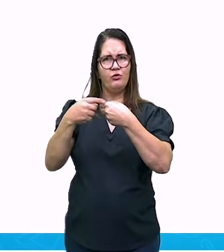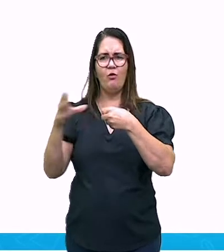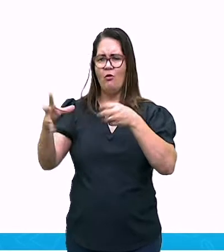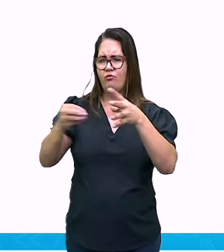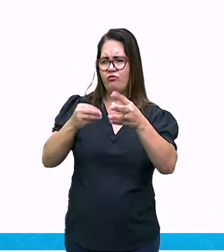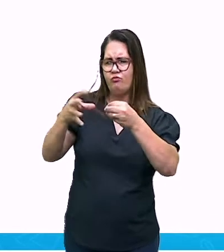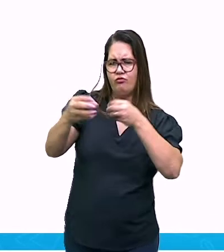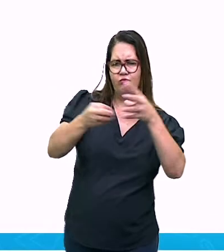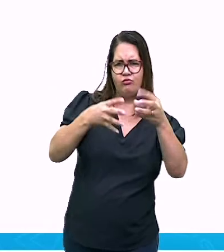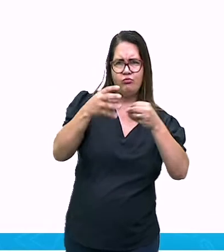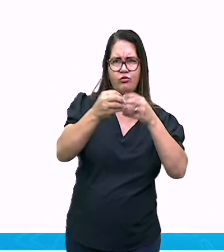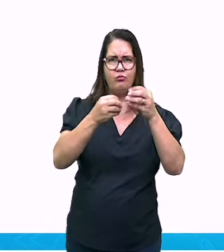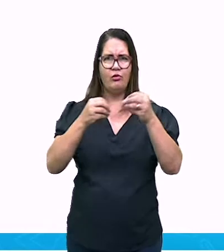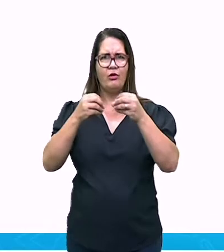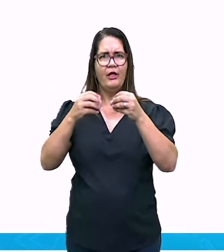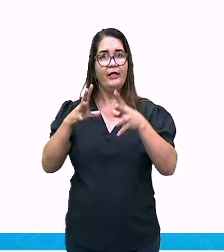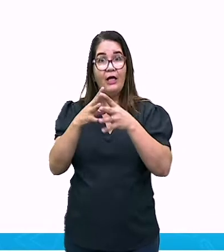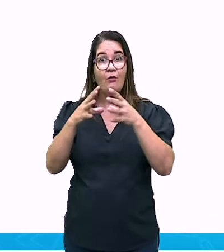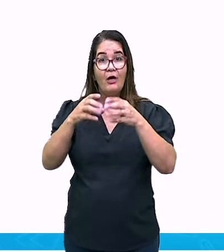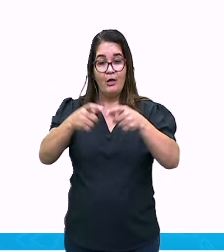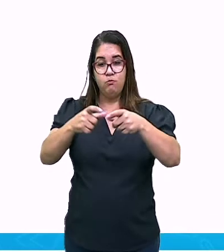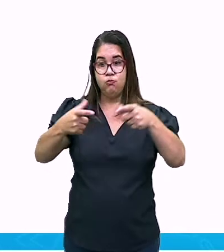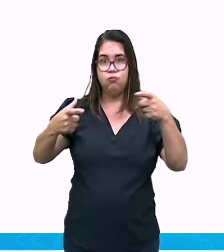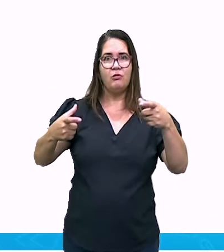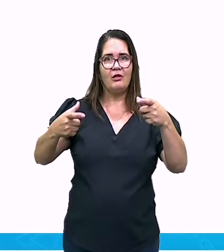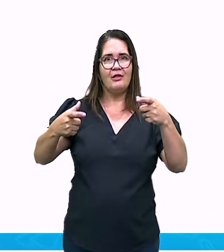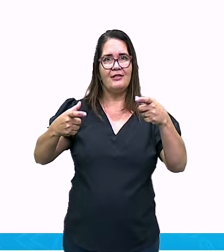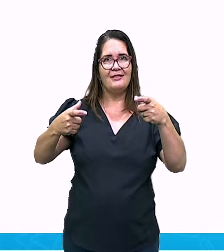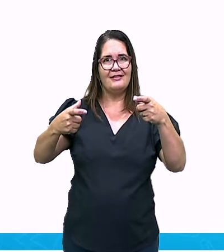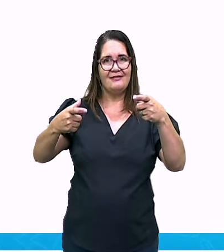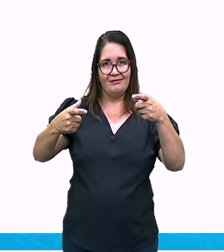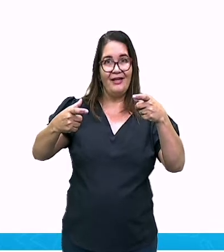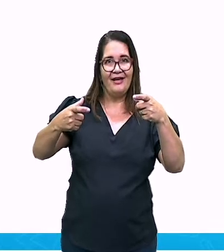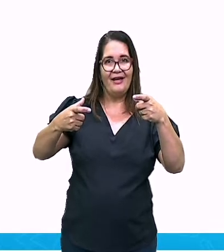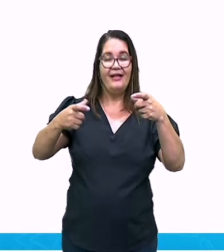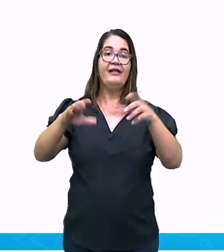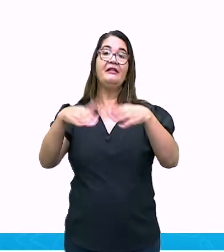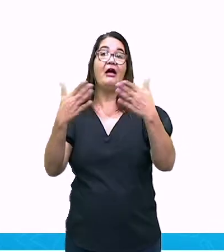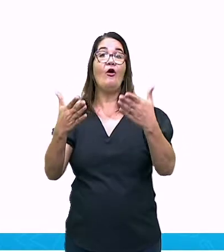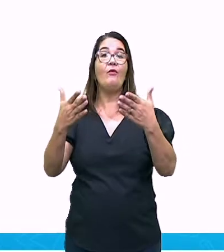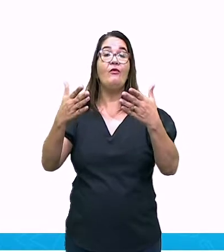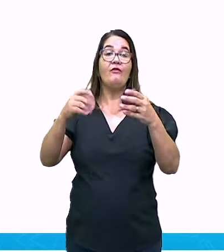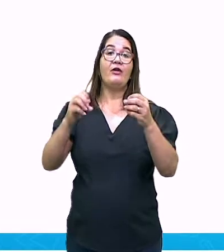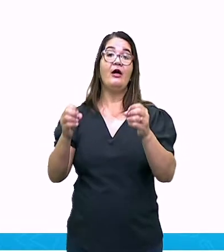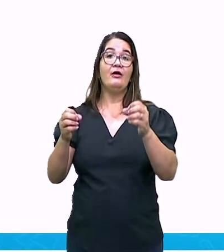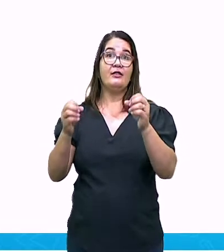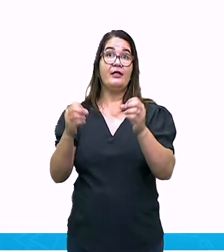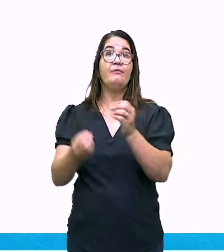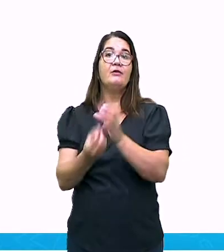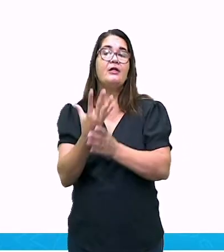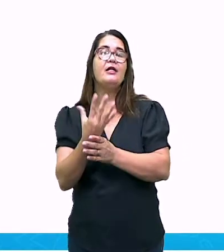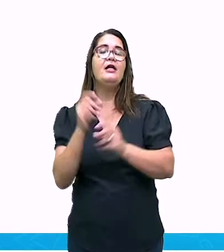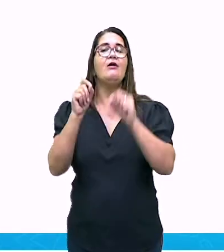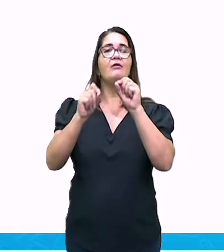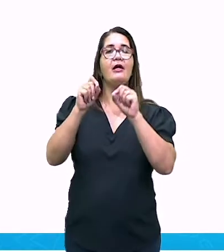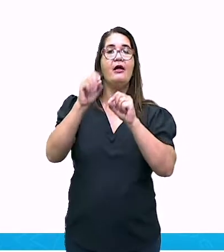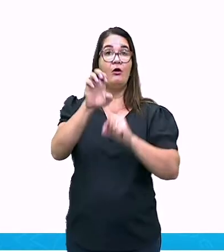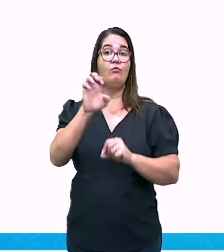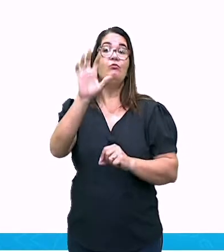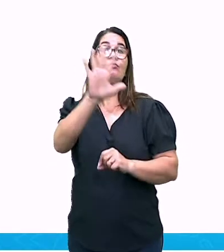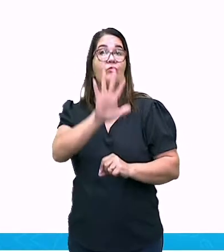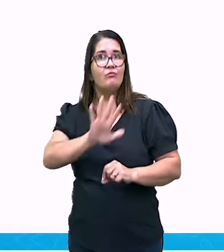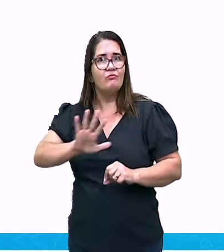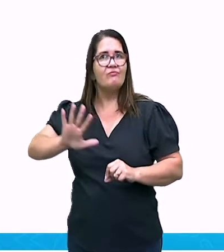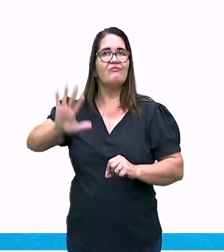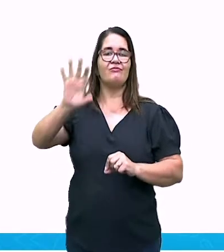Áreas que formam o município. Em geral, os municípios têm área urbana e área rural. Então, nós vamos falar